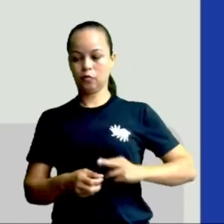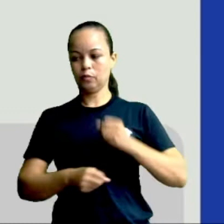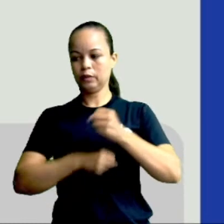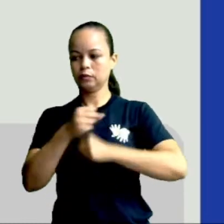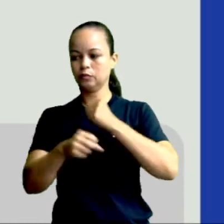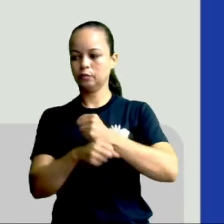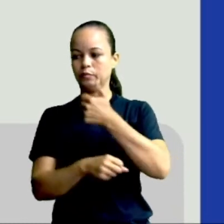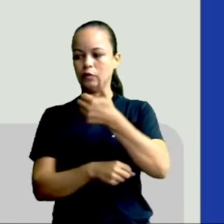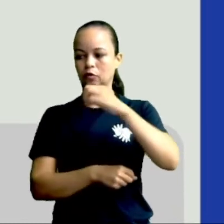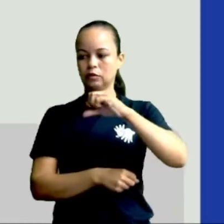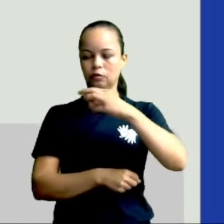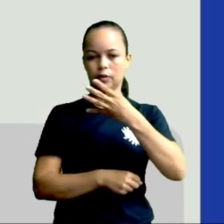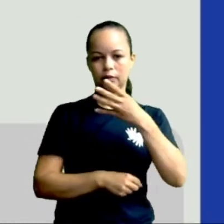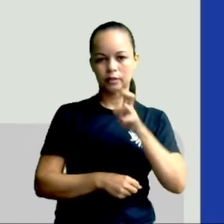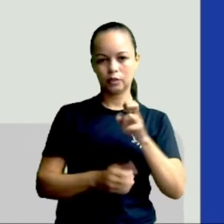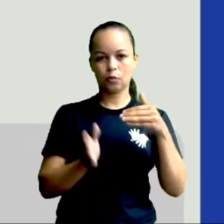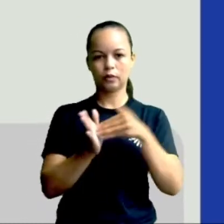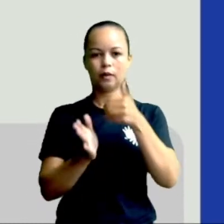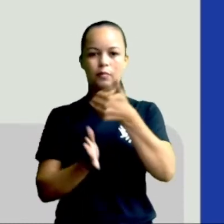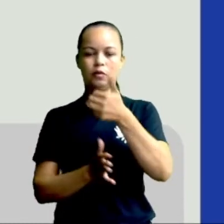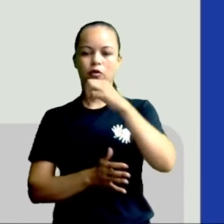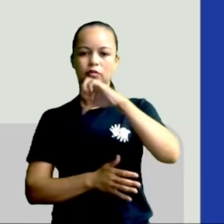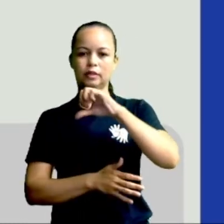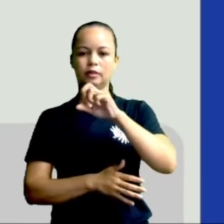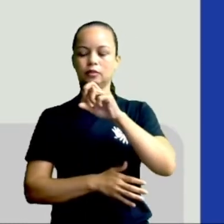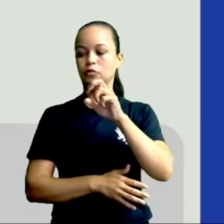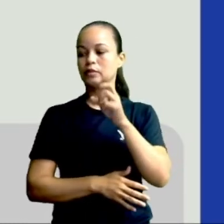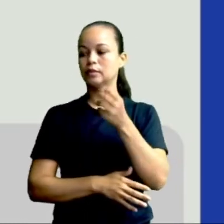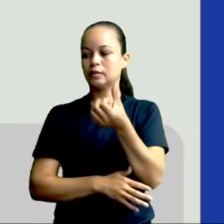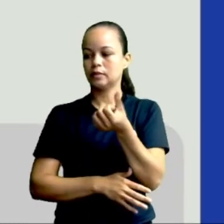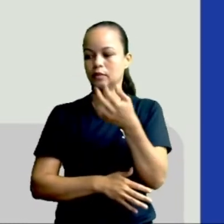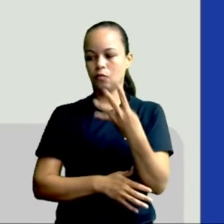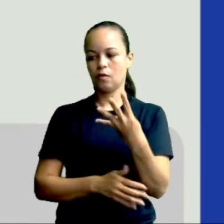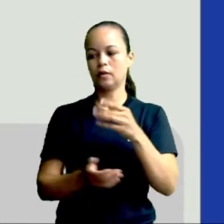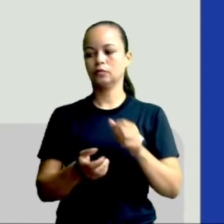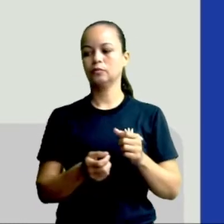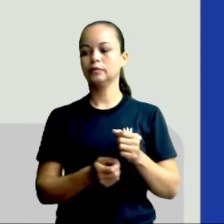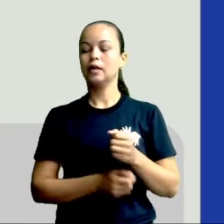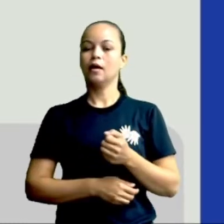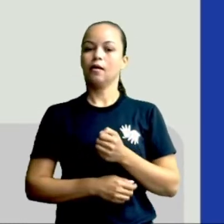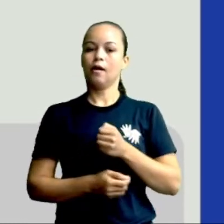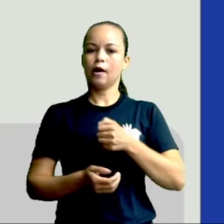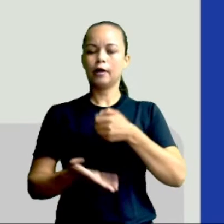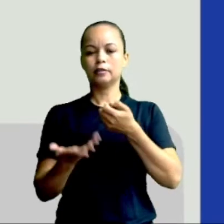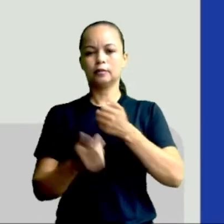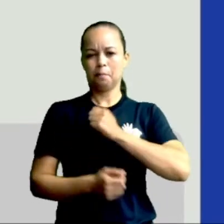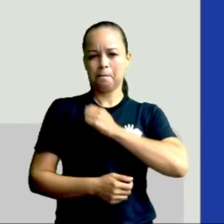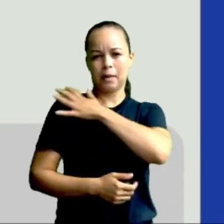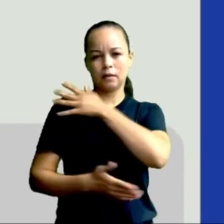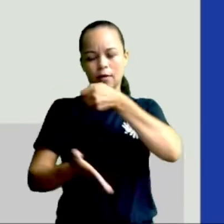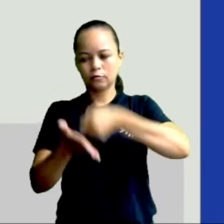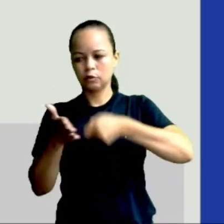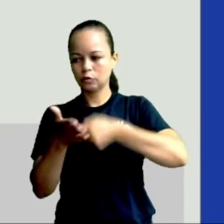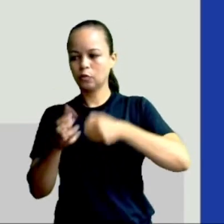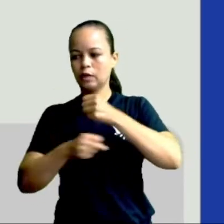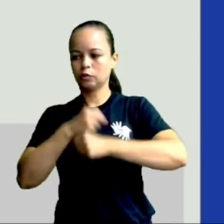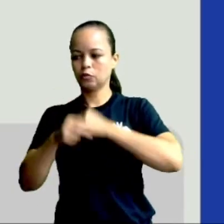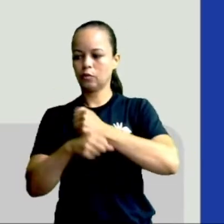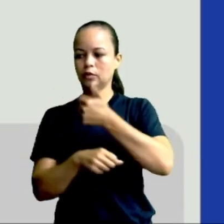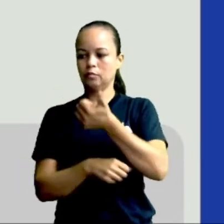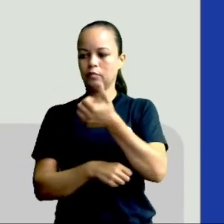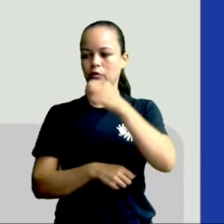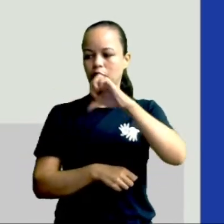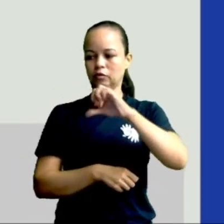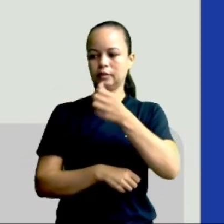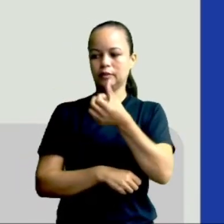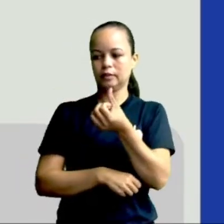a 1964, e a ditadura militar, que durou de 64 a